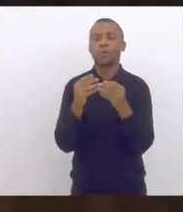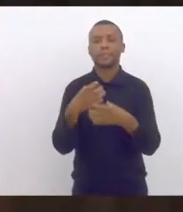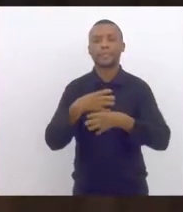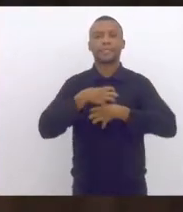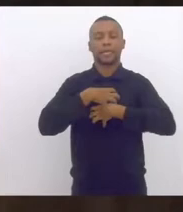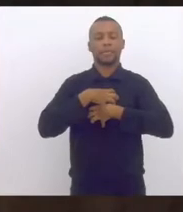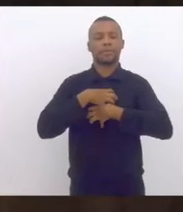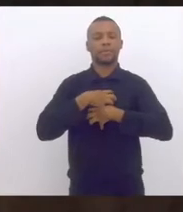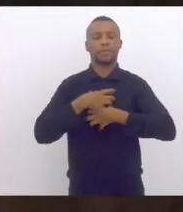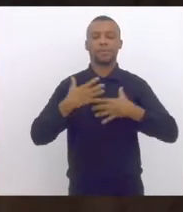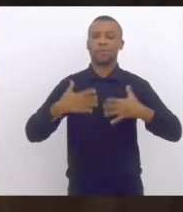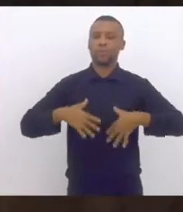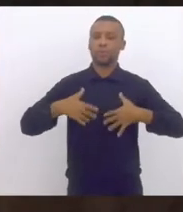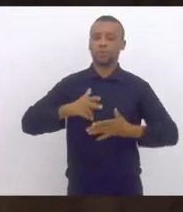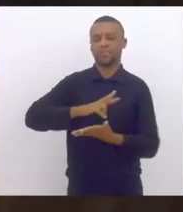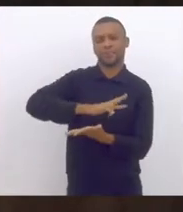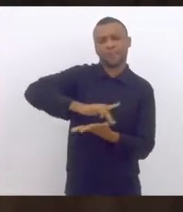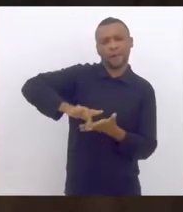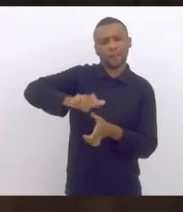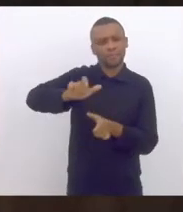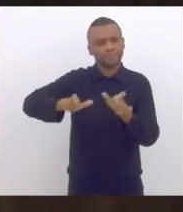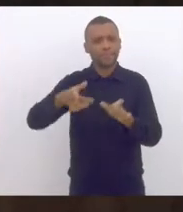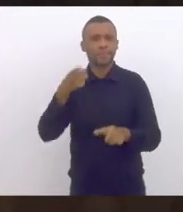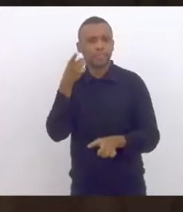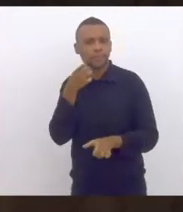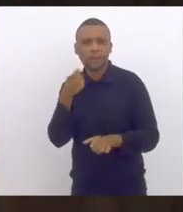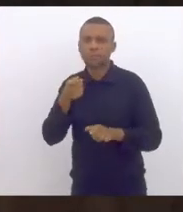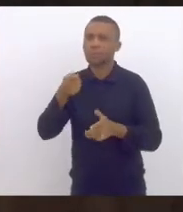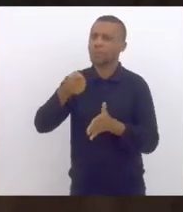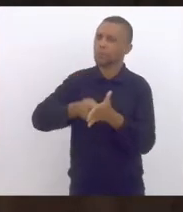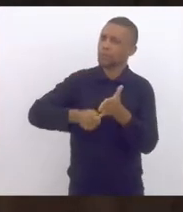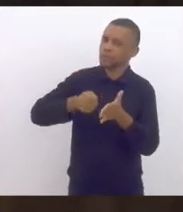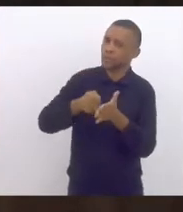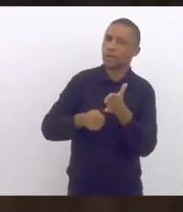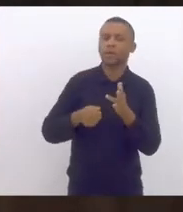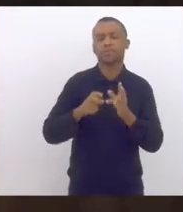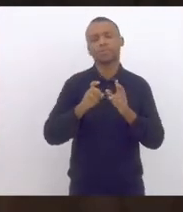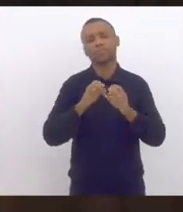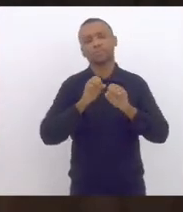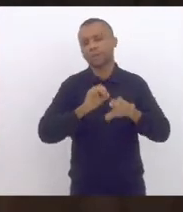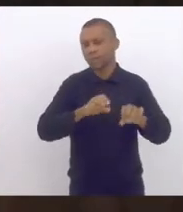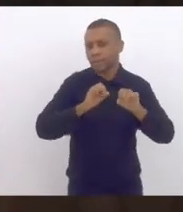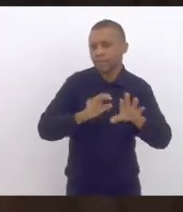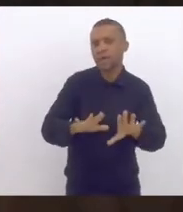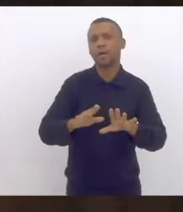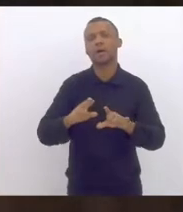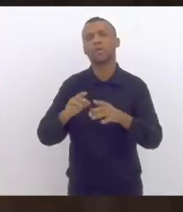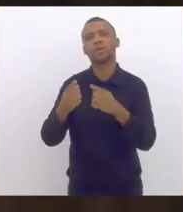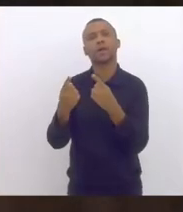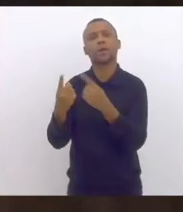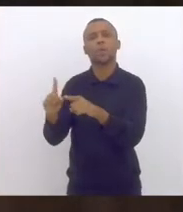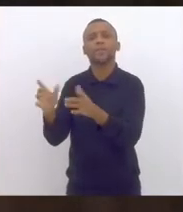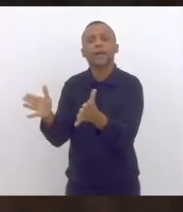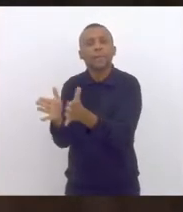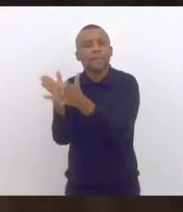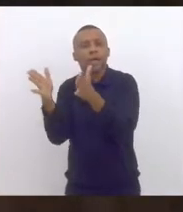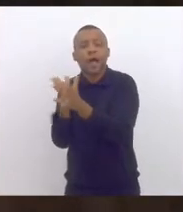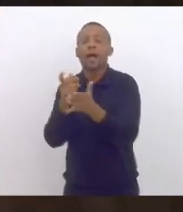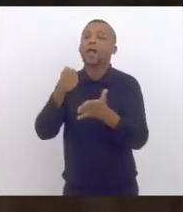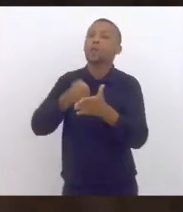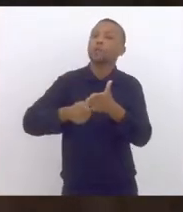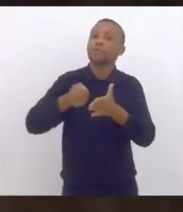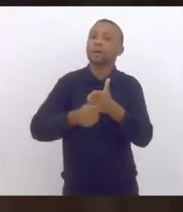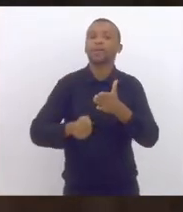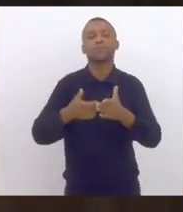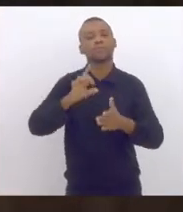sentimento de muitos parlamentares que, lutando por educação, lutando contra a miséria, lutando por direitos humanos, lutando